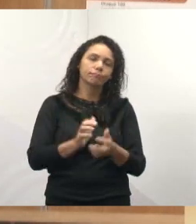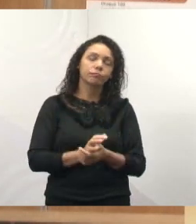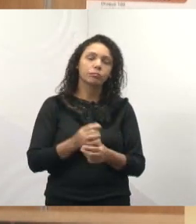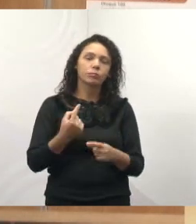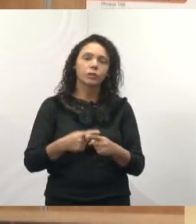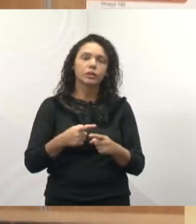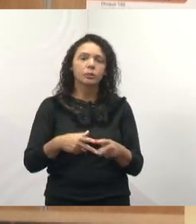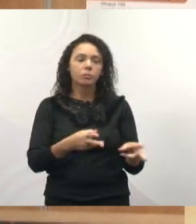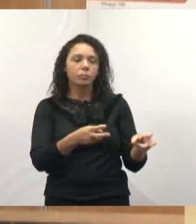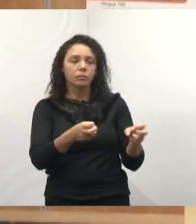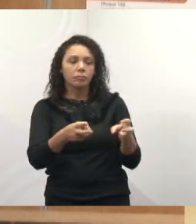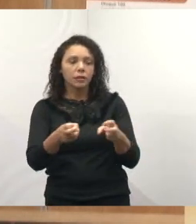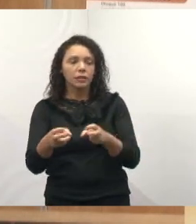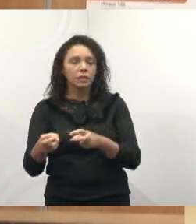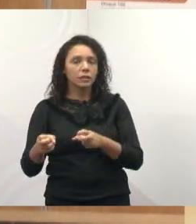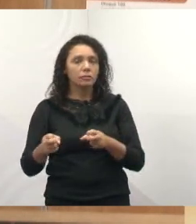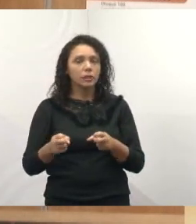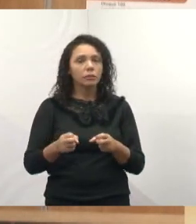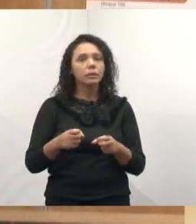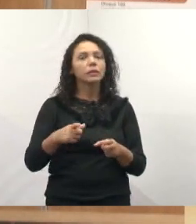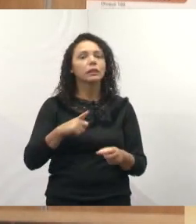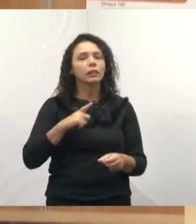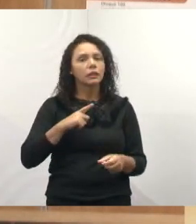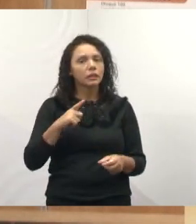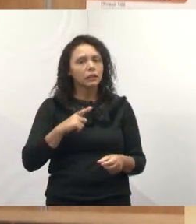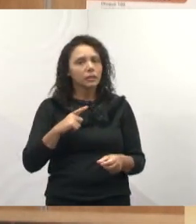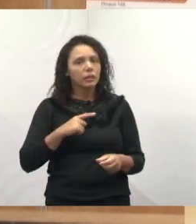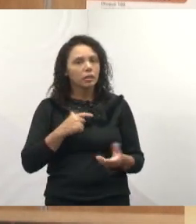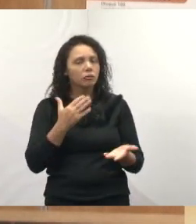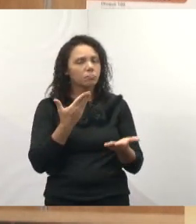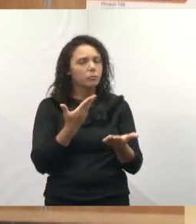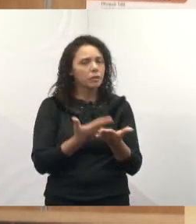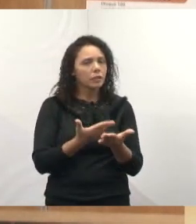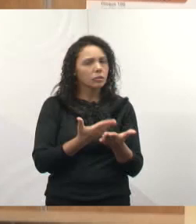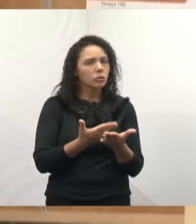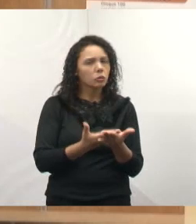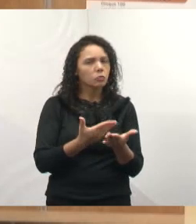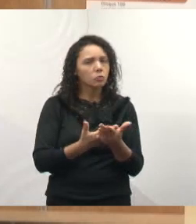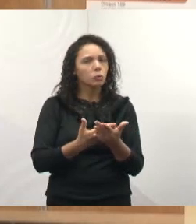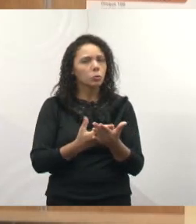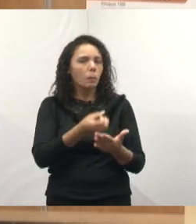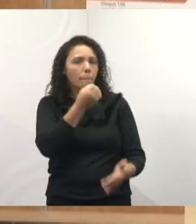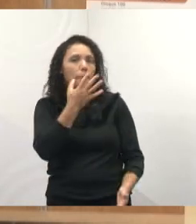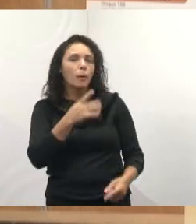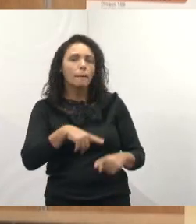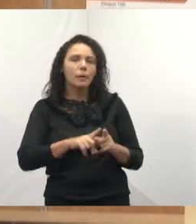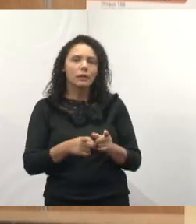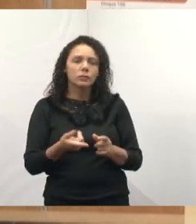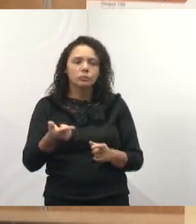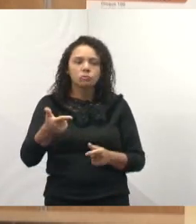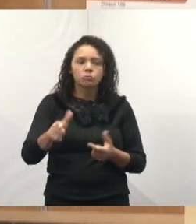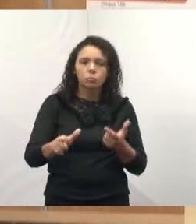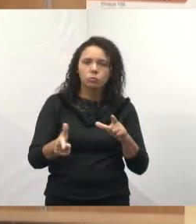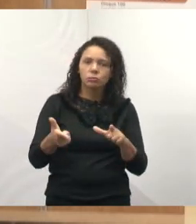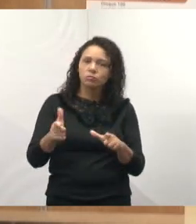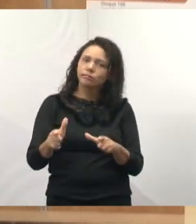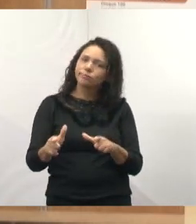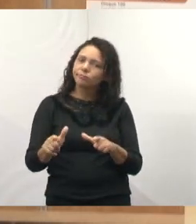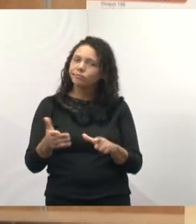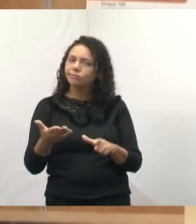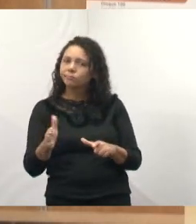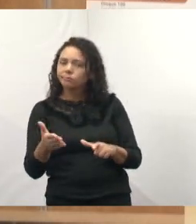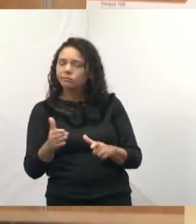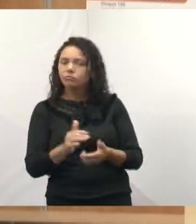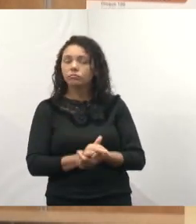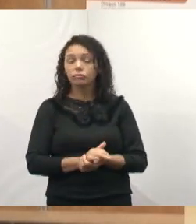tempo, avaliações que consideram coerentes e outras nem tanto por parte do Tribunal de Contas. Outro dia mesmo aqui nessa